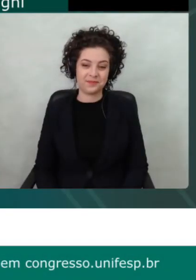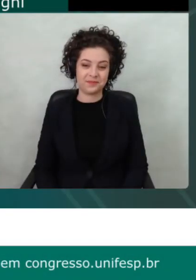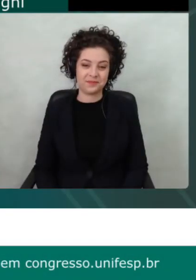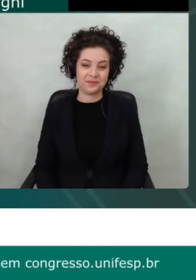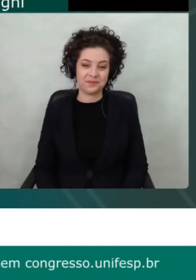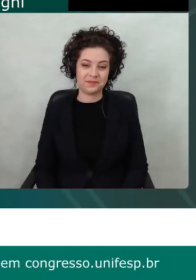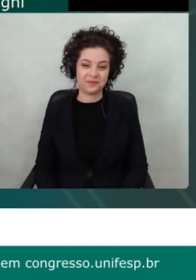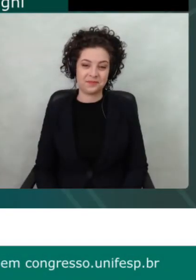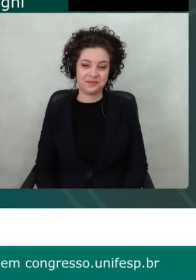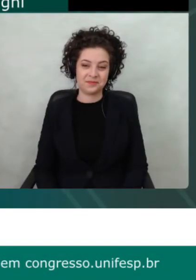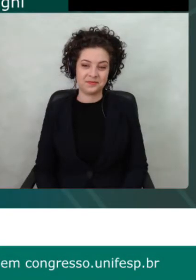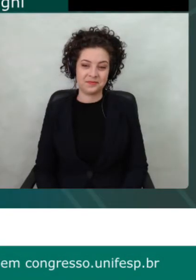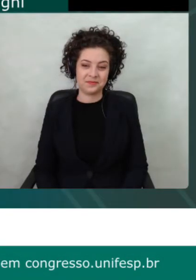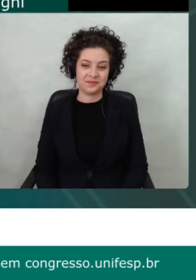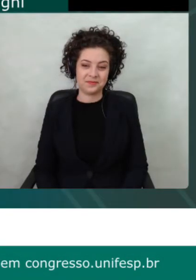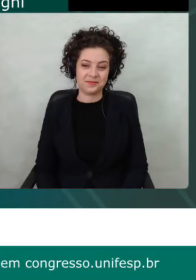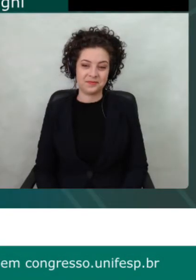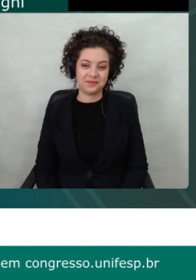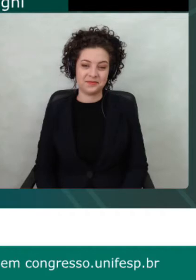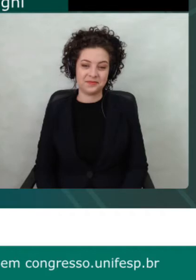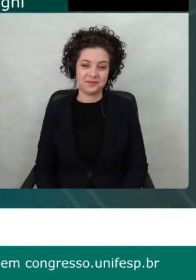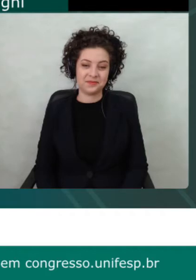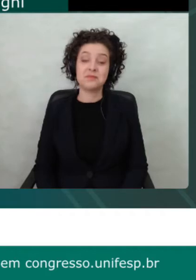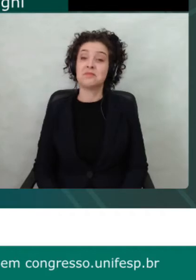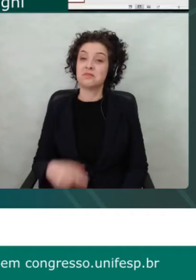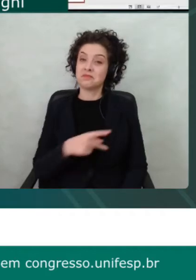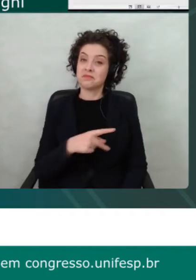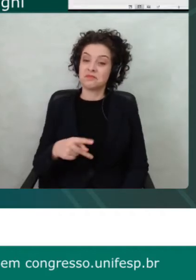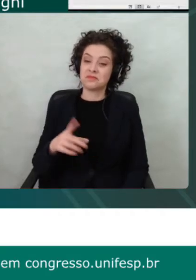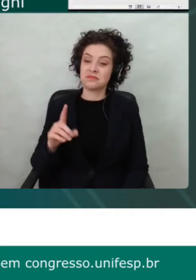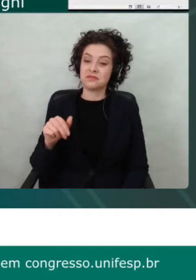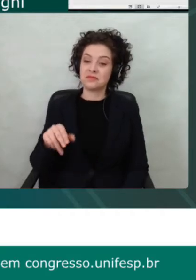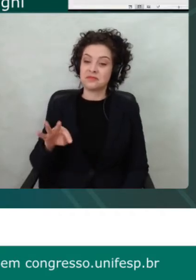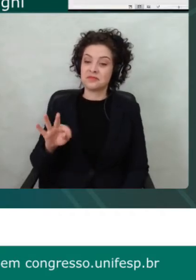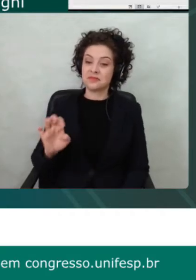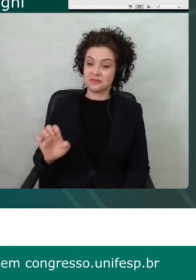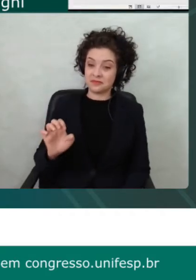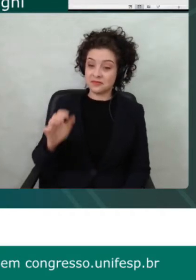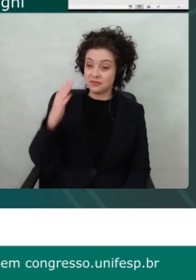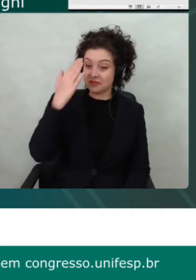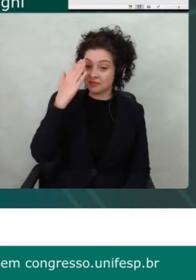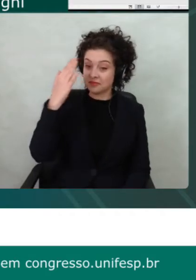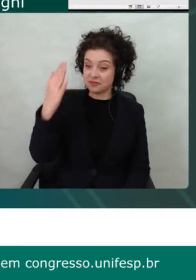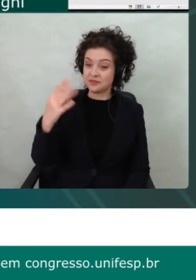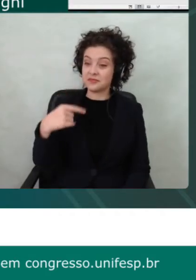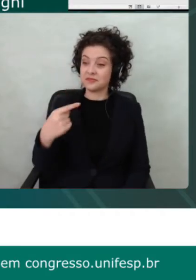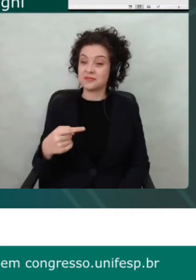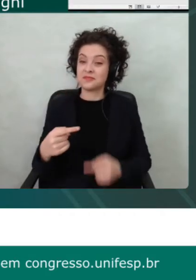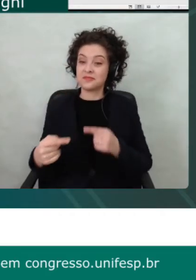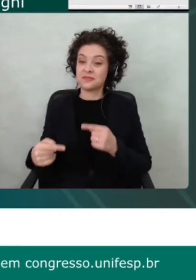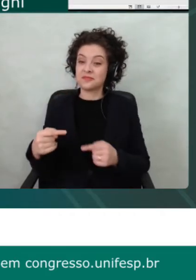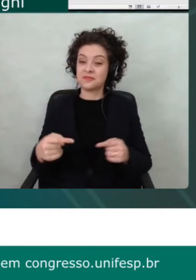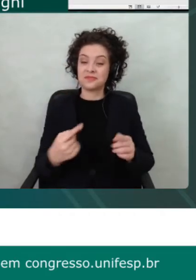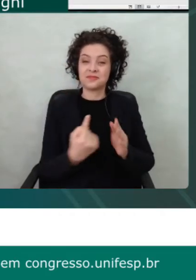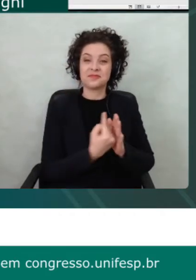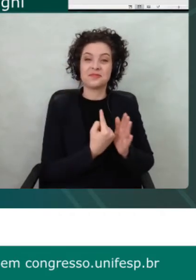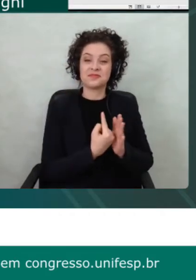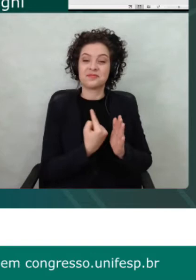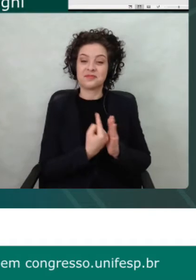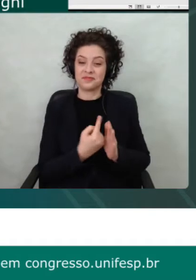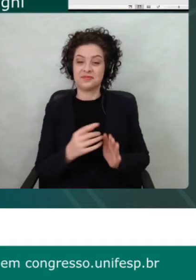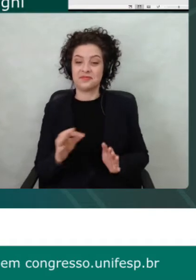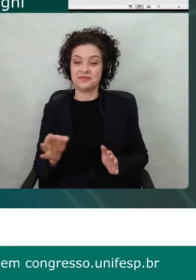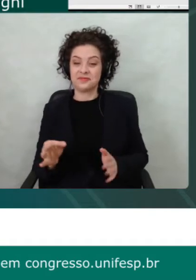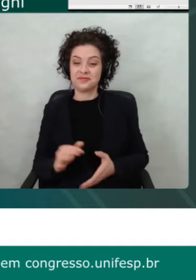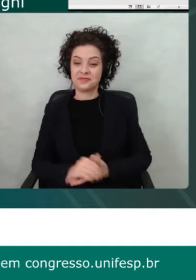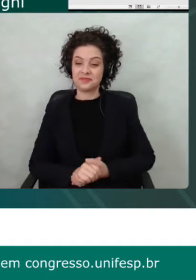Muito obrigado, professor Dante, eu acho que foi ótimo, a gente vai ter uma discussão depois, eu tenho várias perguntas, né? Perguntando sobre